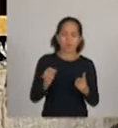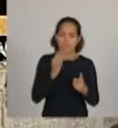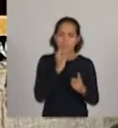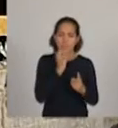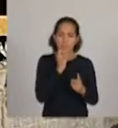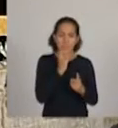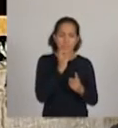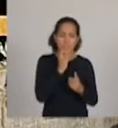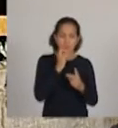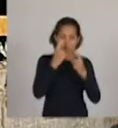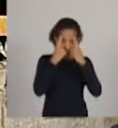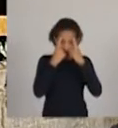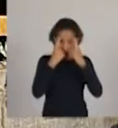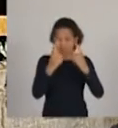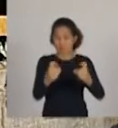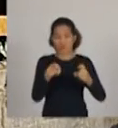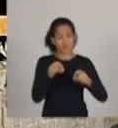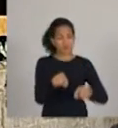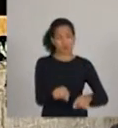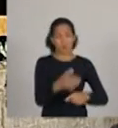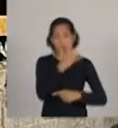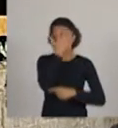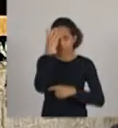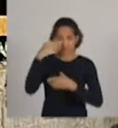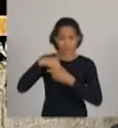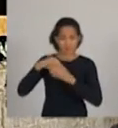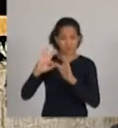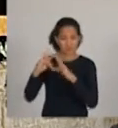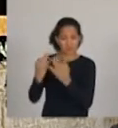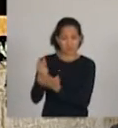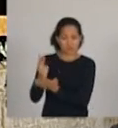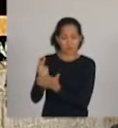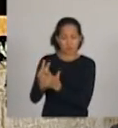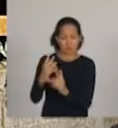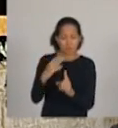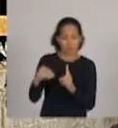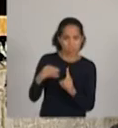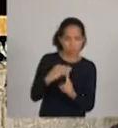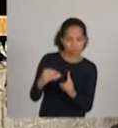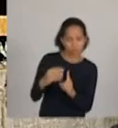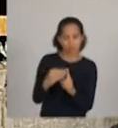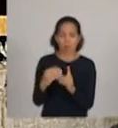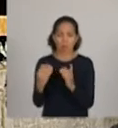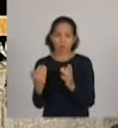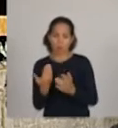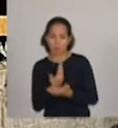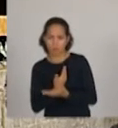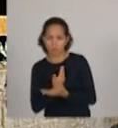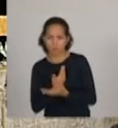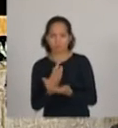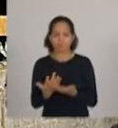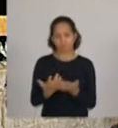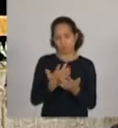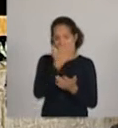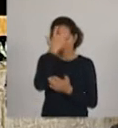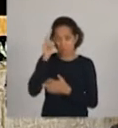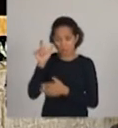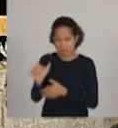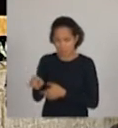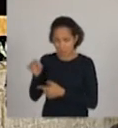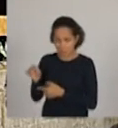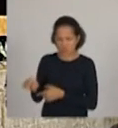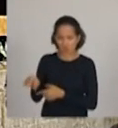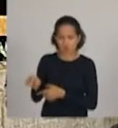excessivas. A violência costuma ser praticada por pessoa da família ou próximo da família, na maioria dos casos. O abusador, muitas das